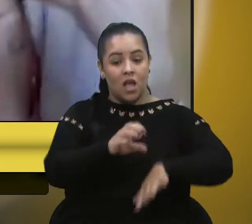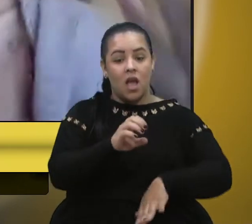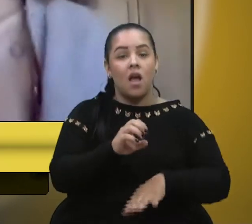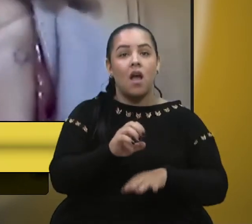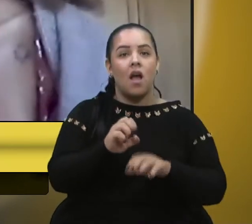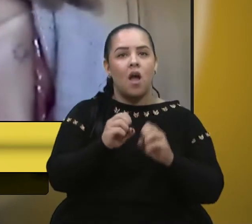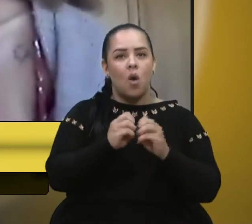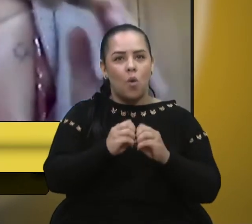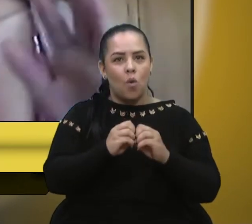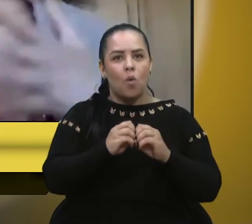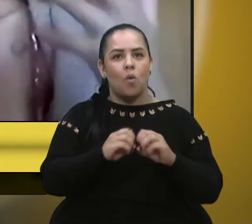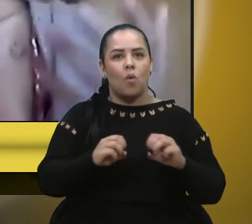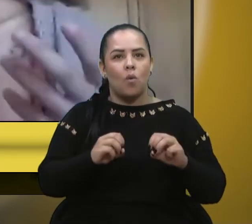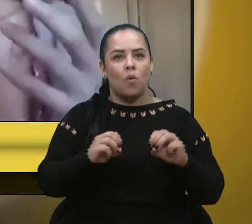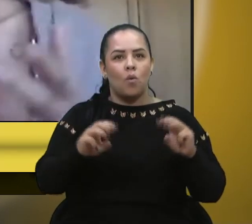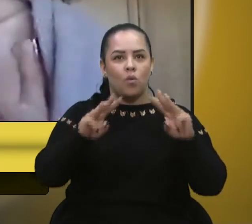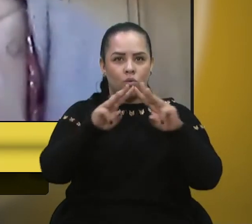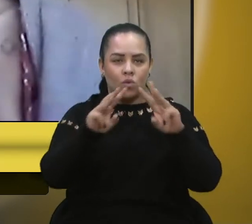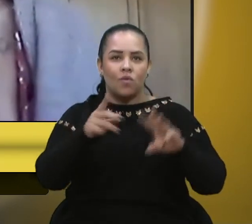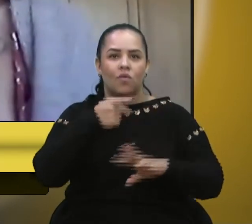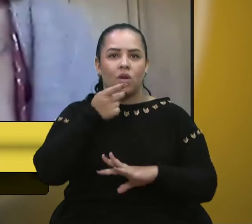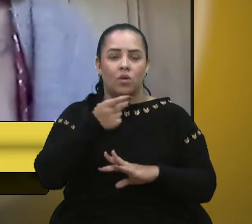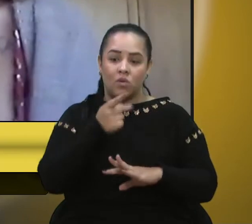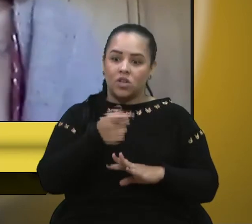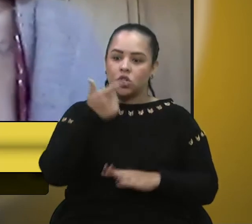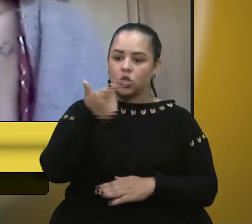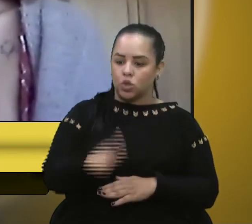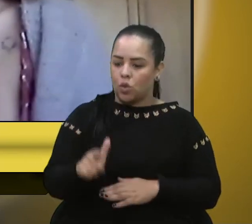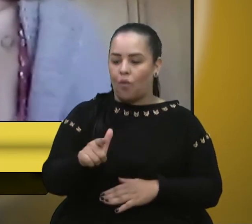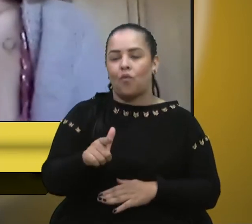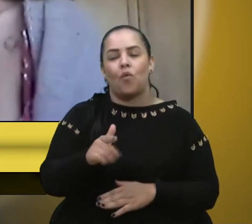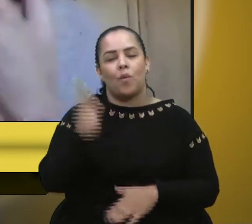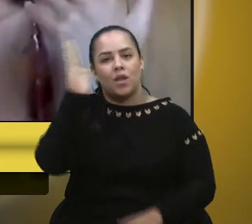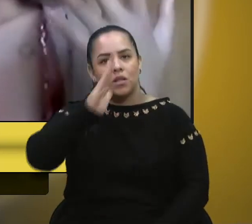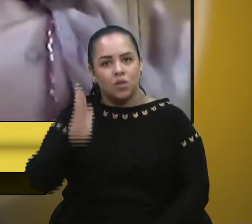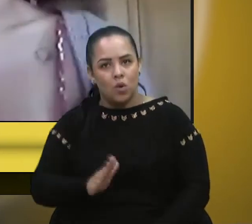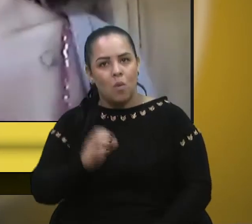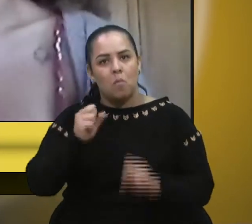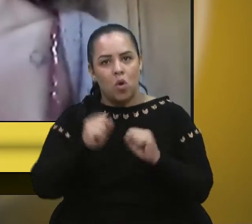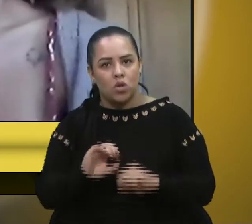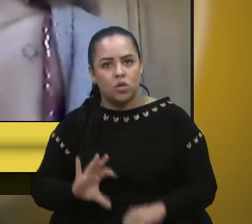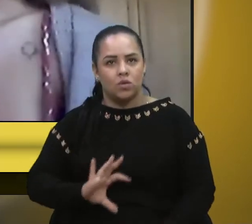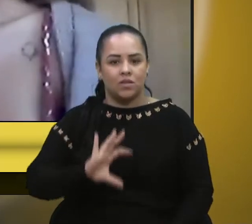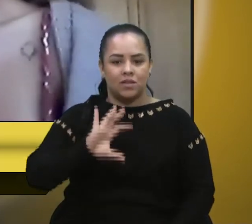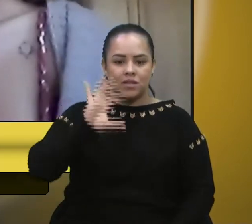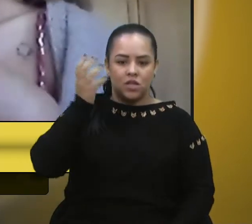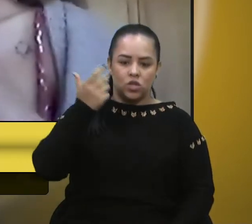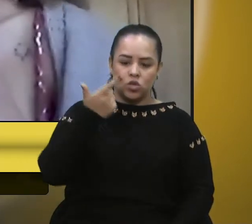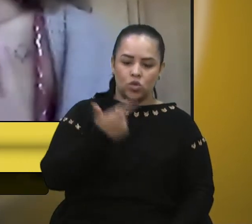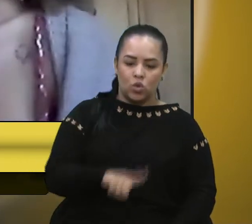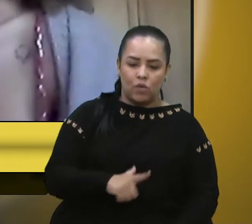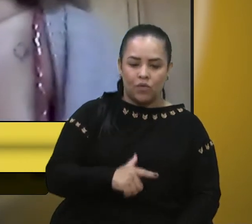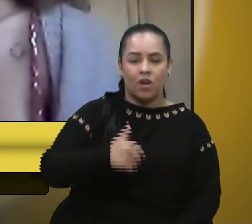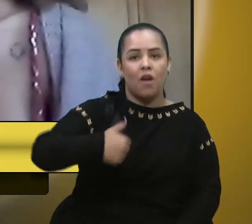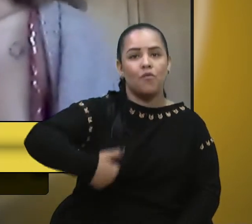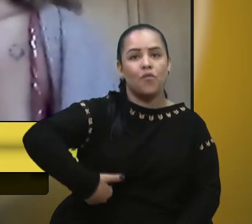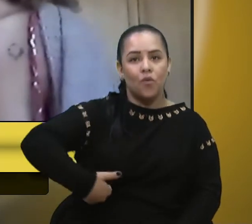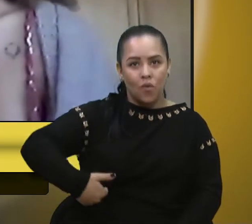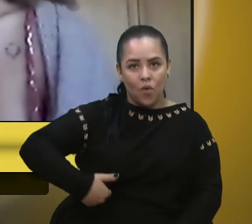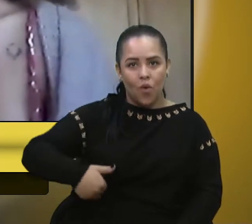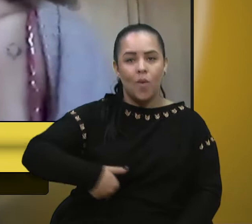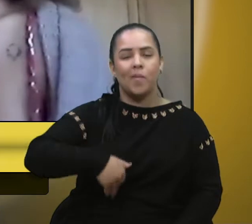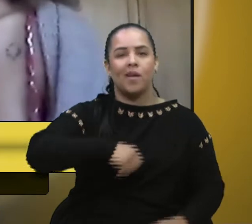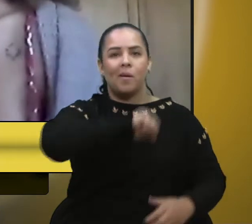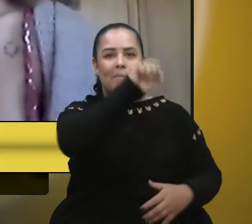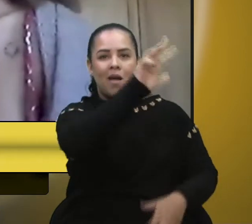estar entrando novamente no mapa da fome e da miséria. E isso, infelizmente, aconteceu de uma forma muito maior, eu acredito, do